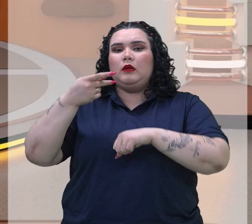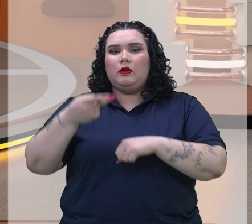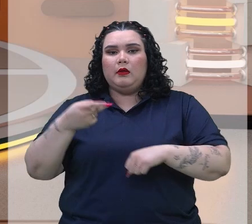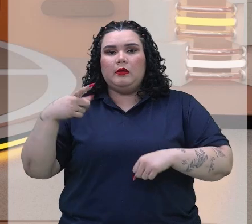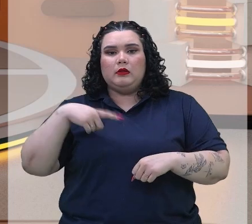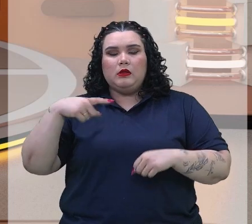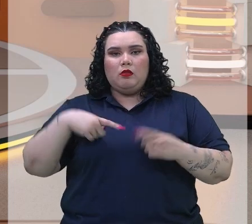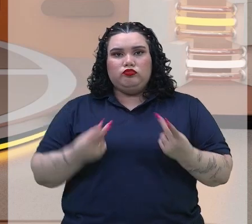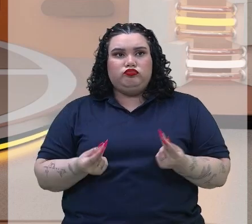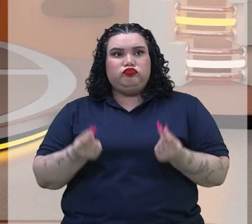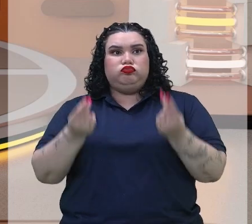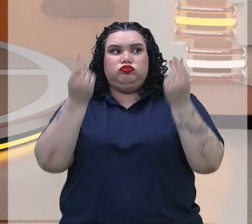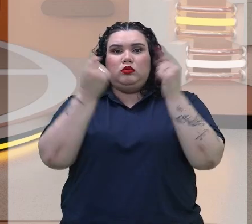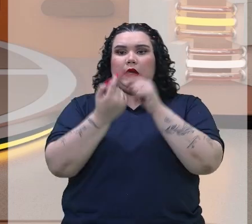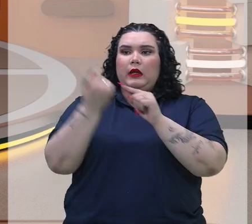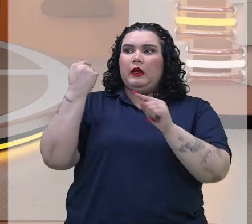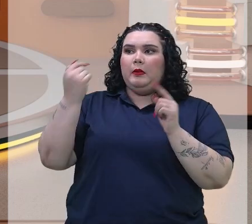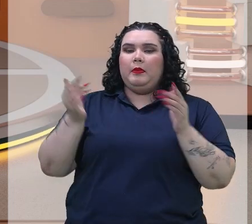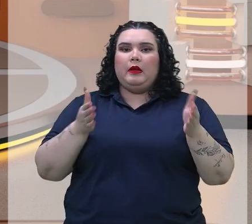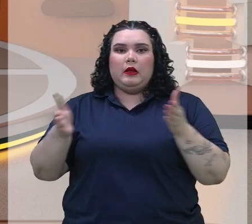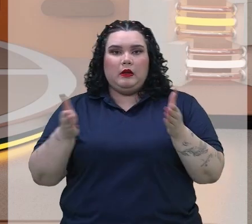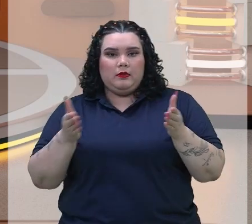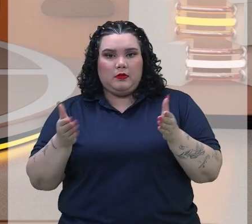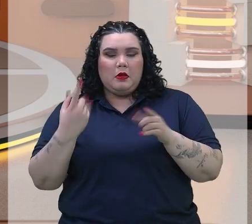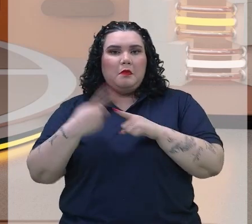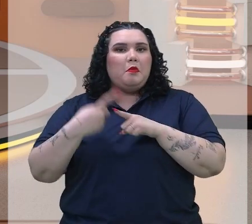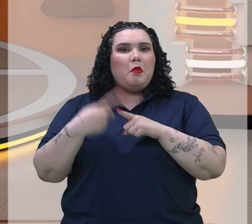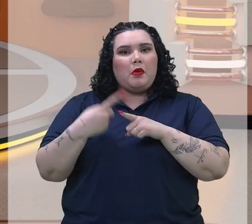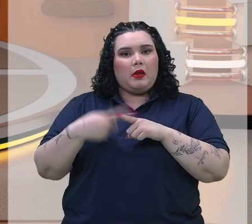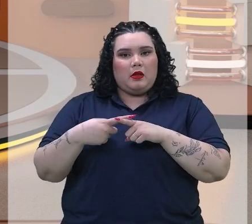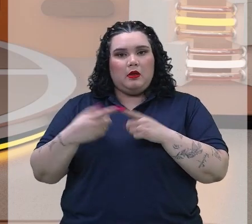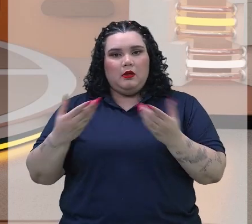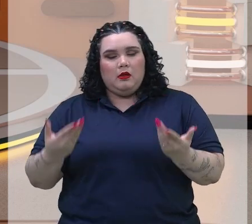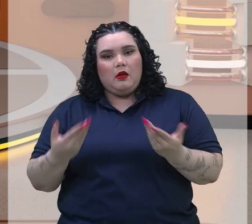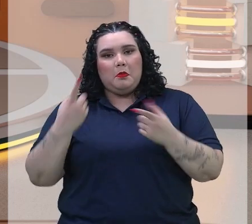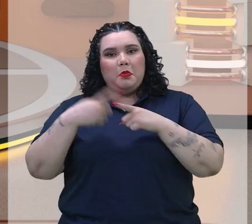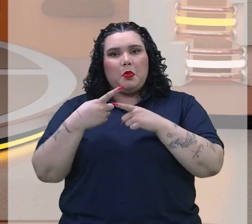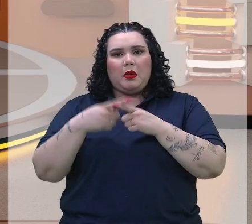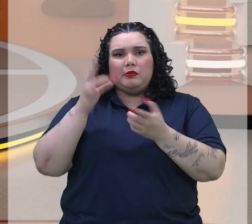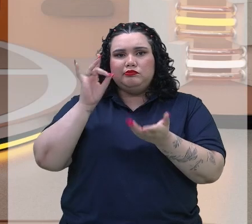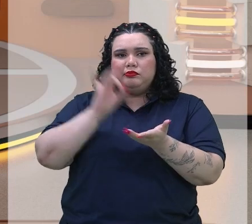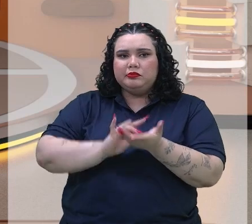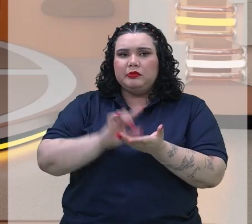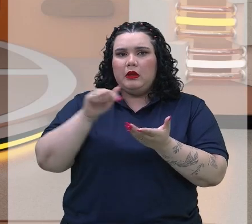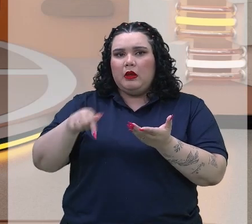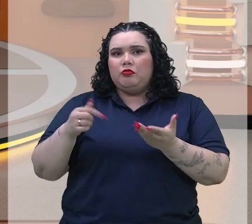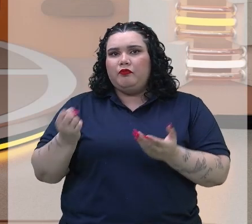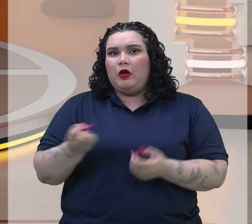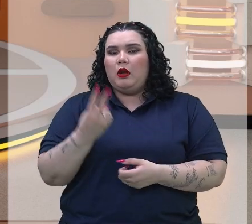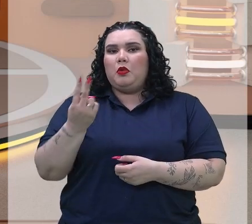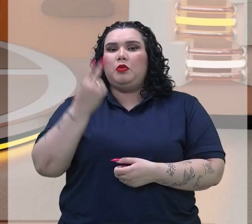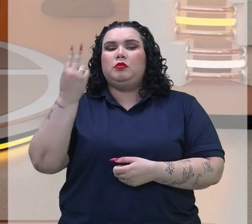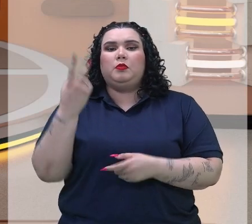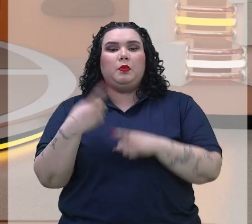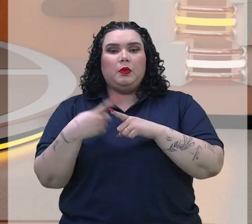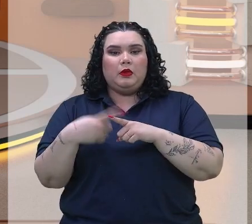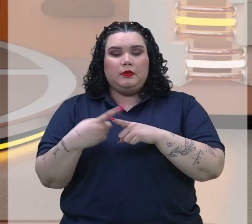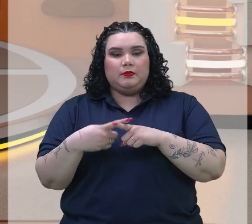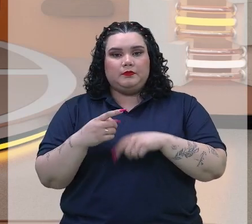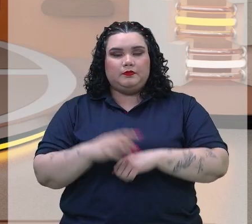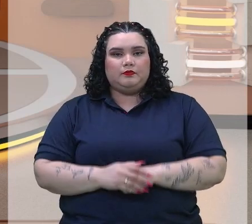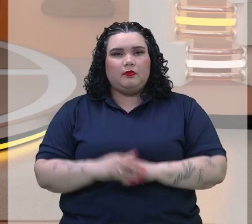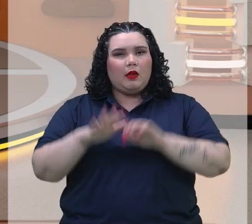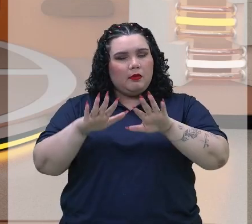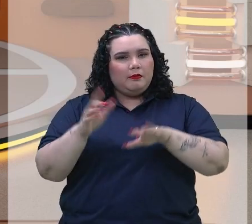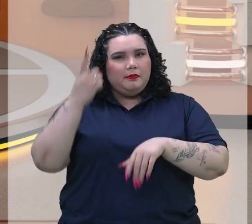valiam tanto naquele momento? Por que eram valiosos? Porque de fato eram metais preciosos e valiosos. Porque, pensem